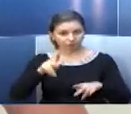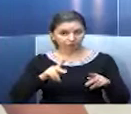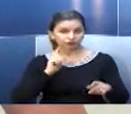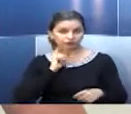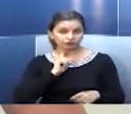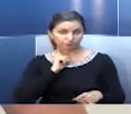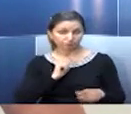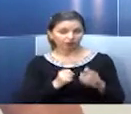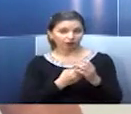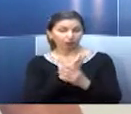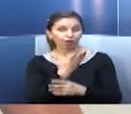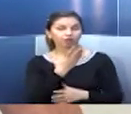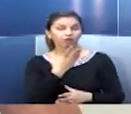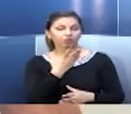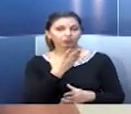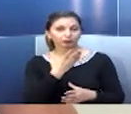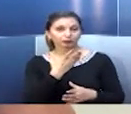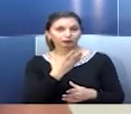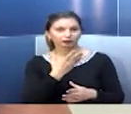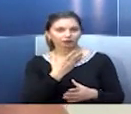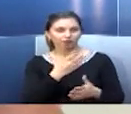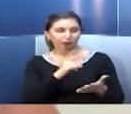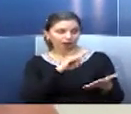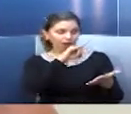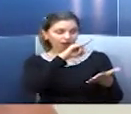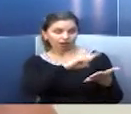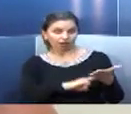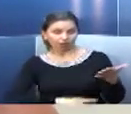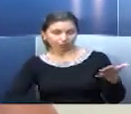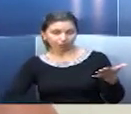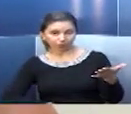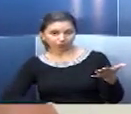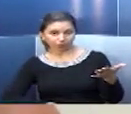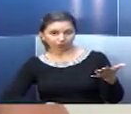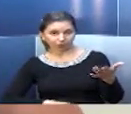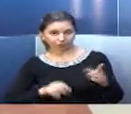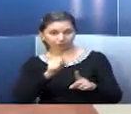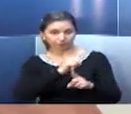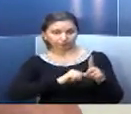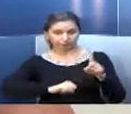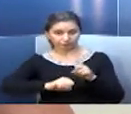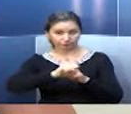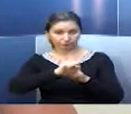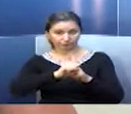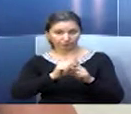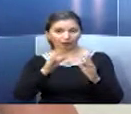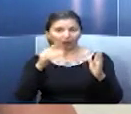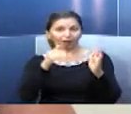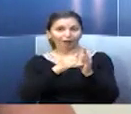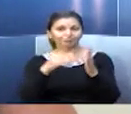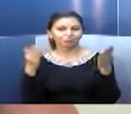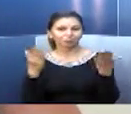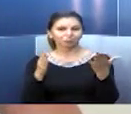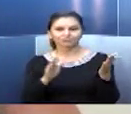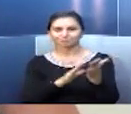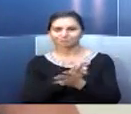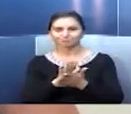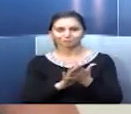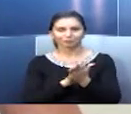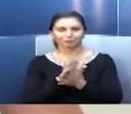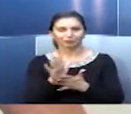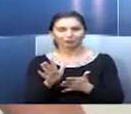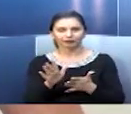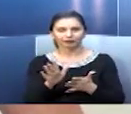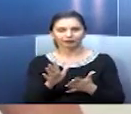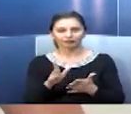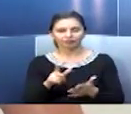implantar a nota fiscal social. E até hoje, senhor presidente, nada. E